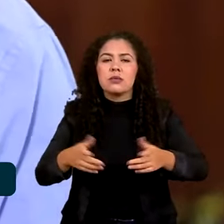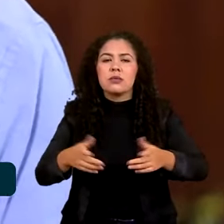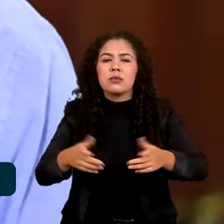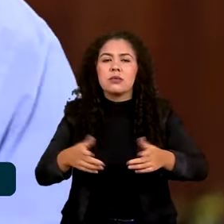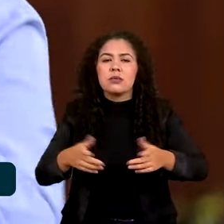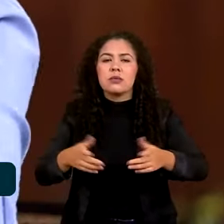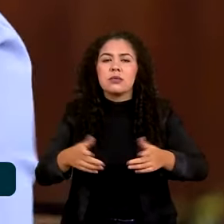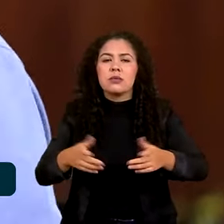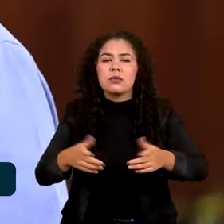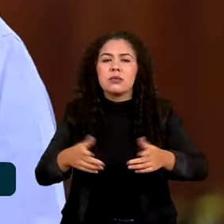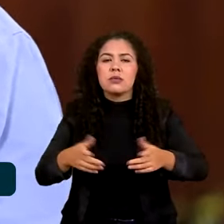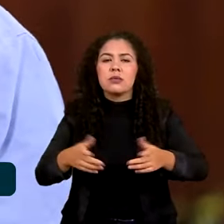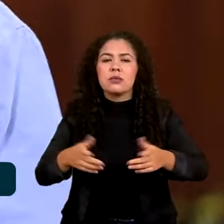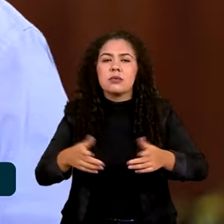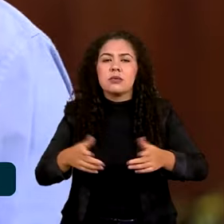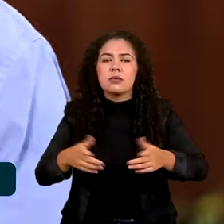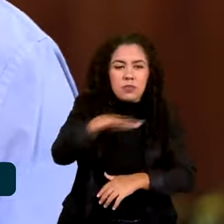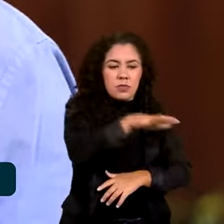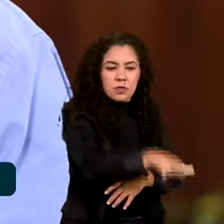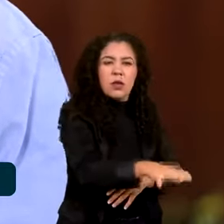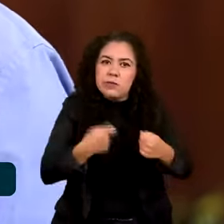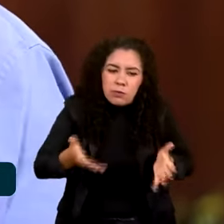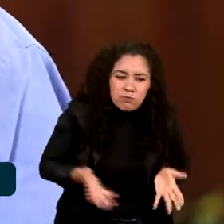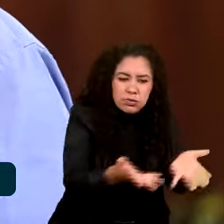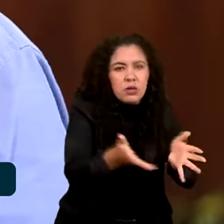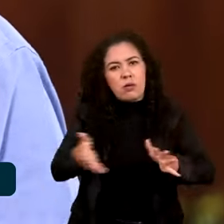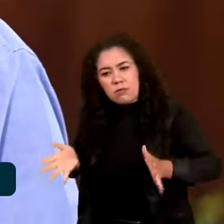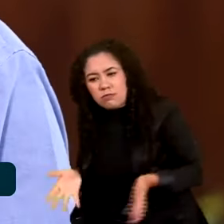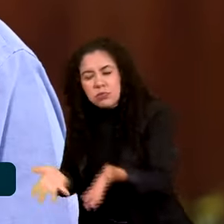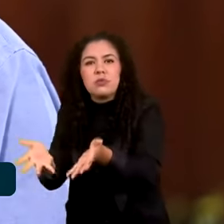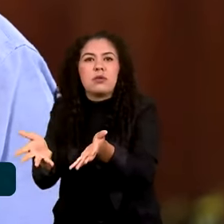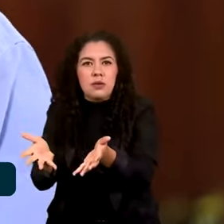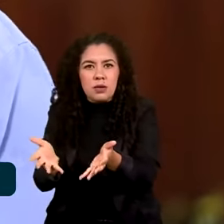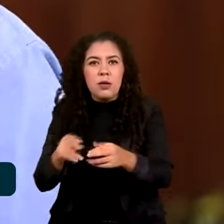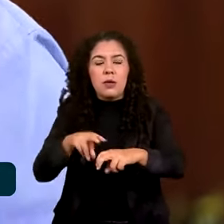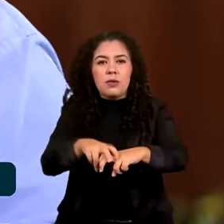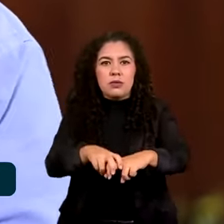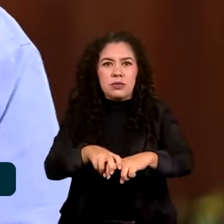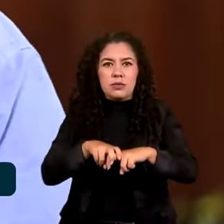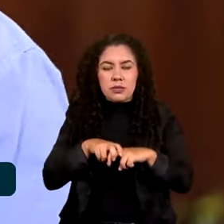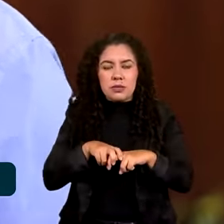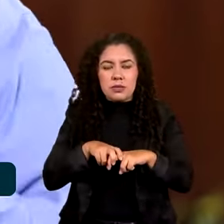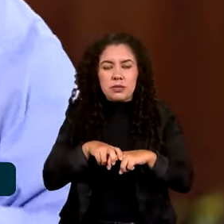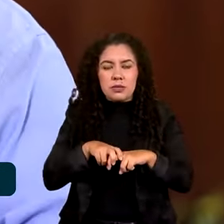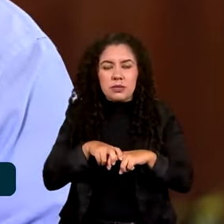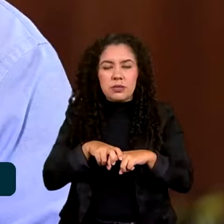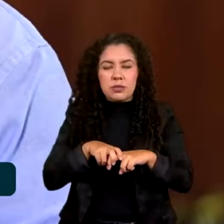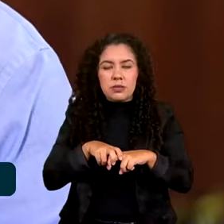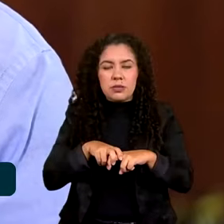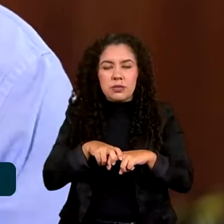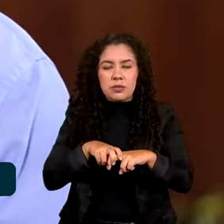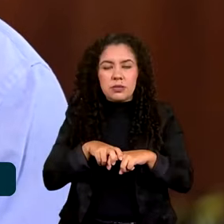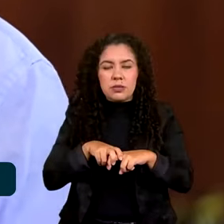temos que incentivar. Por isso é que nós estamos criando uma indústria na área da saúde. Sim. E por que na área da saúde? Porque o Brasil tem